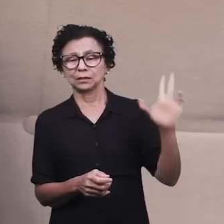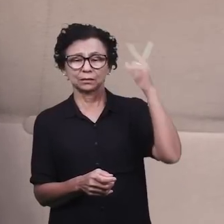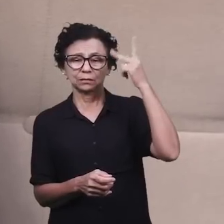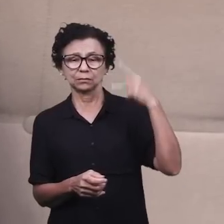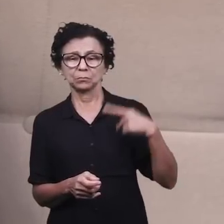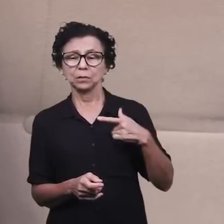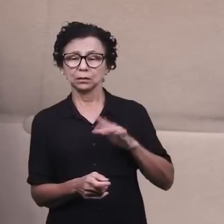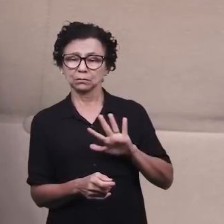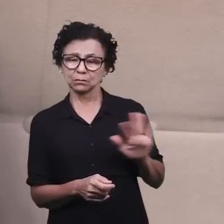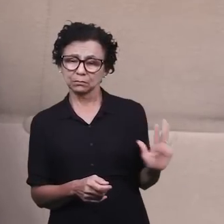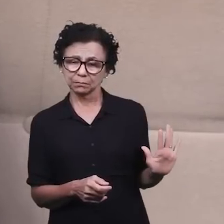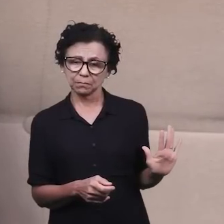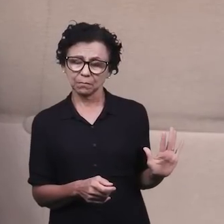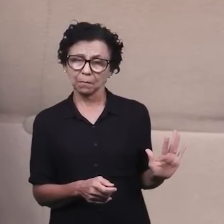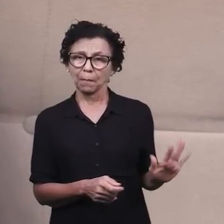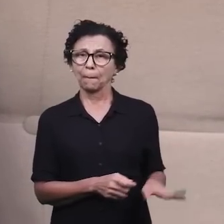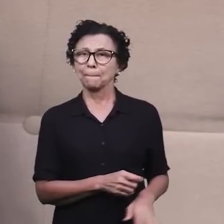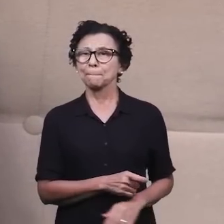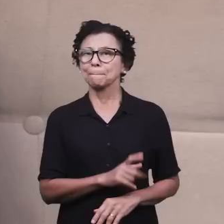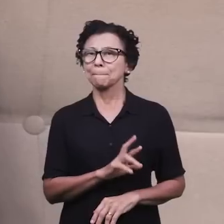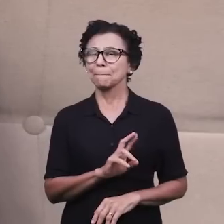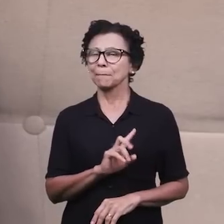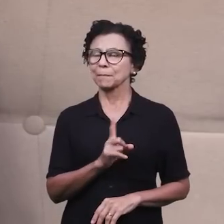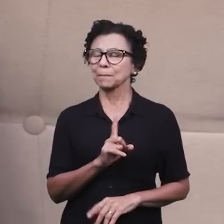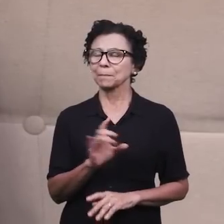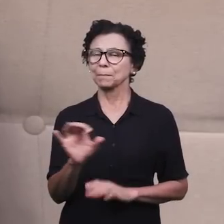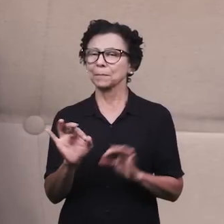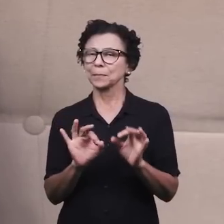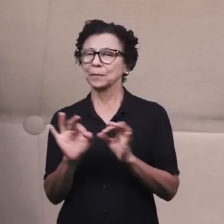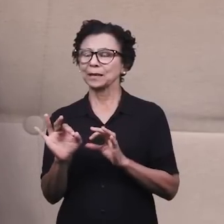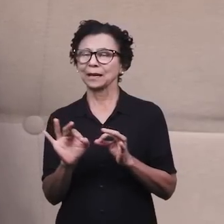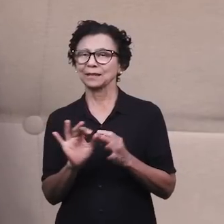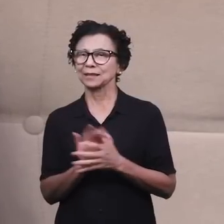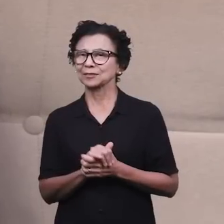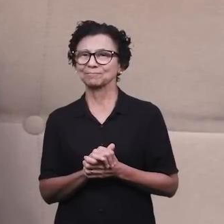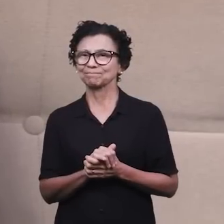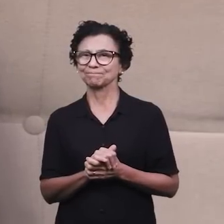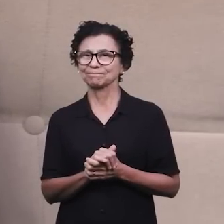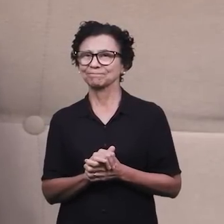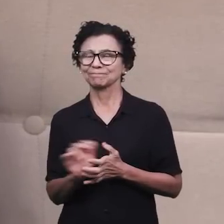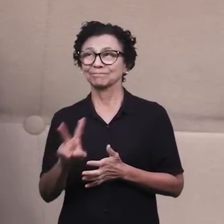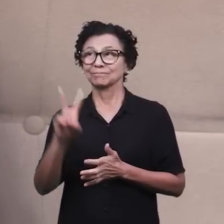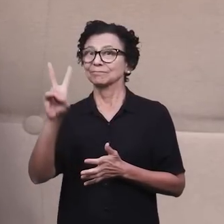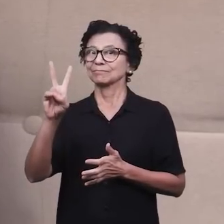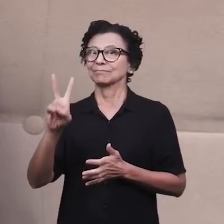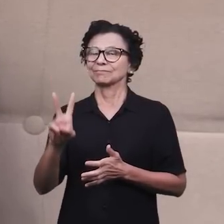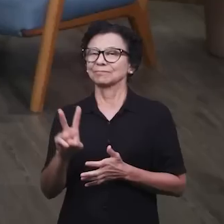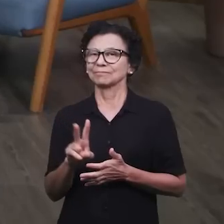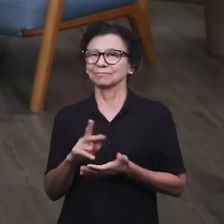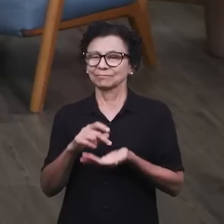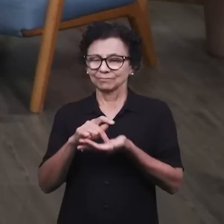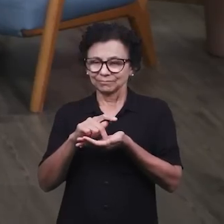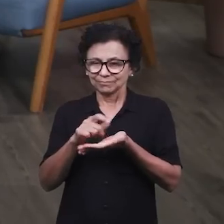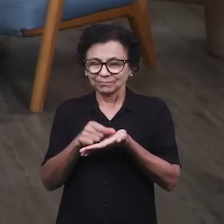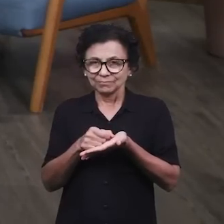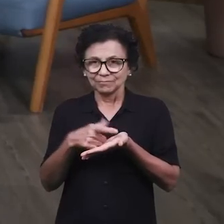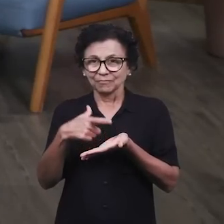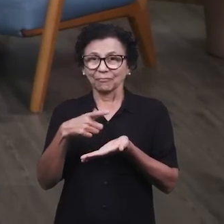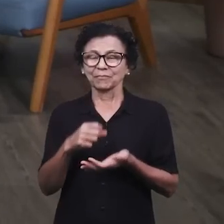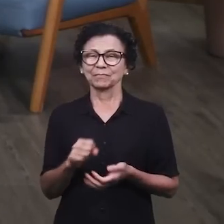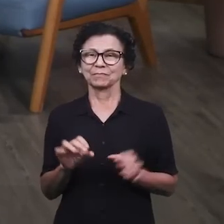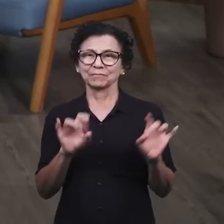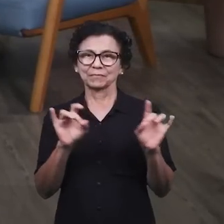quaisquer, pérolas que muitas vezes são muito parecidas, mas que elas não são a pérola de grande valor. São valores que